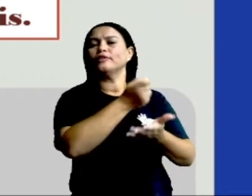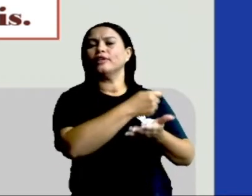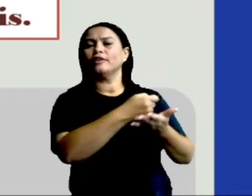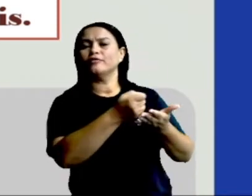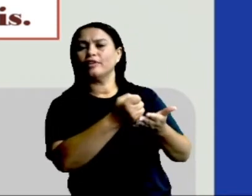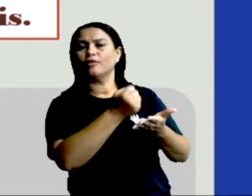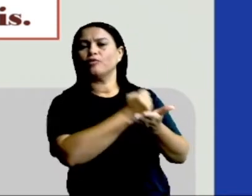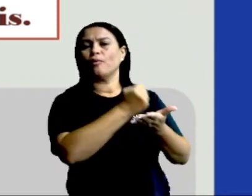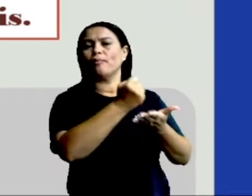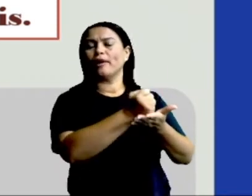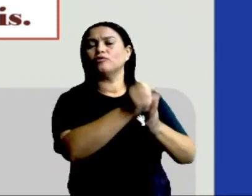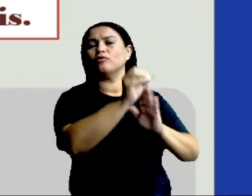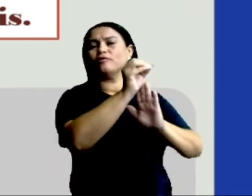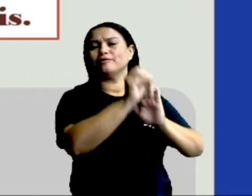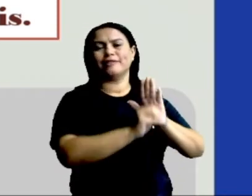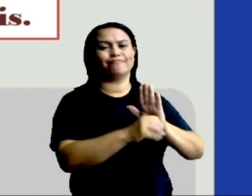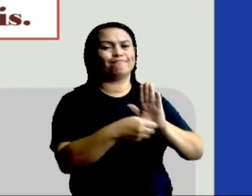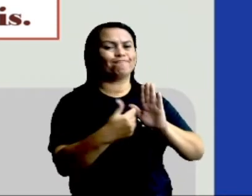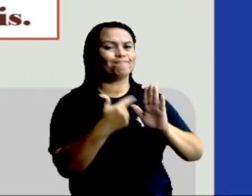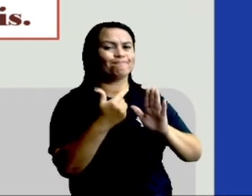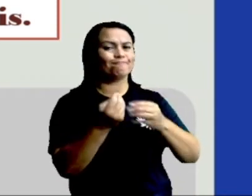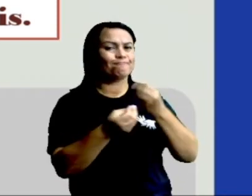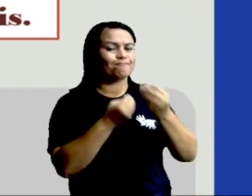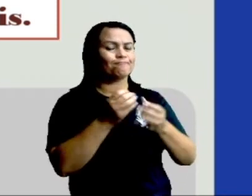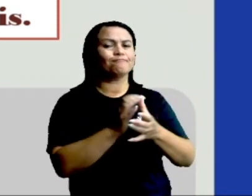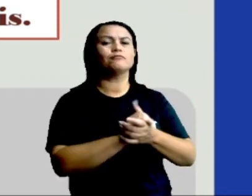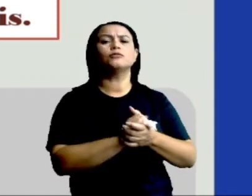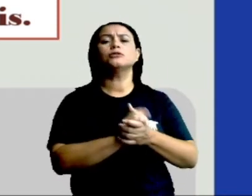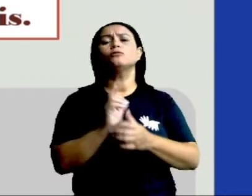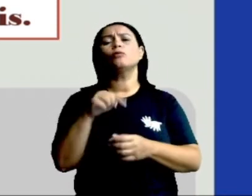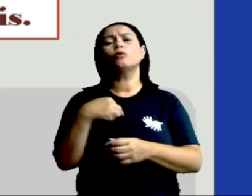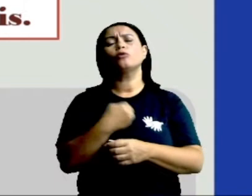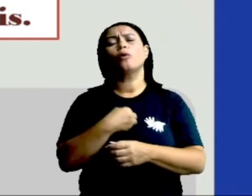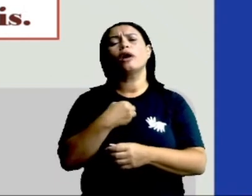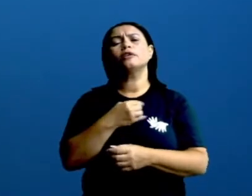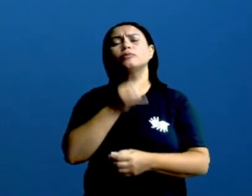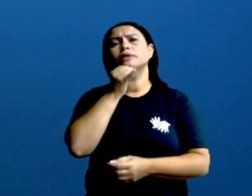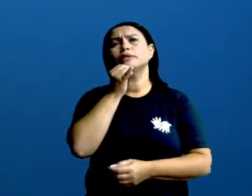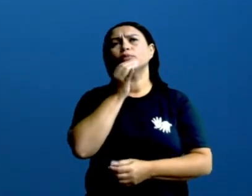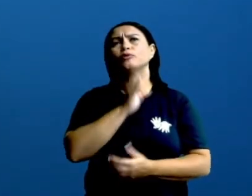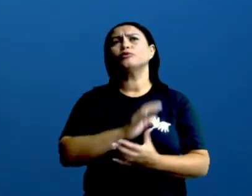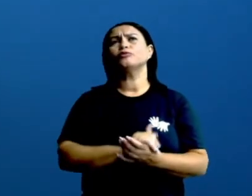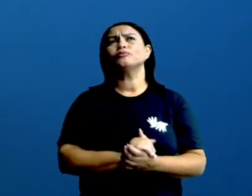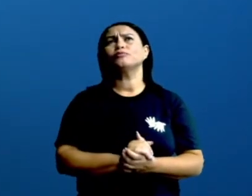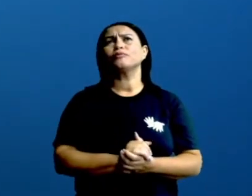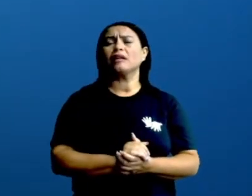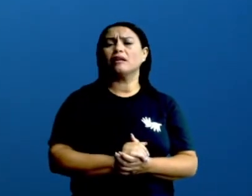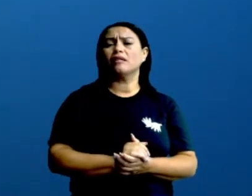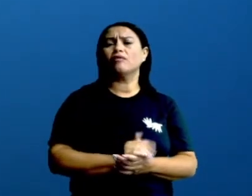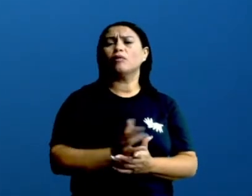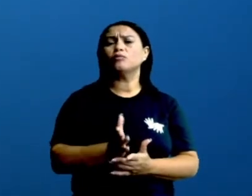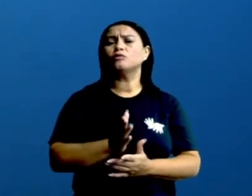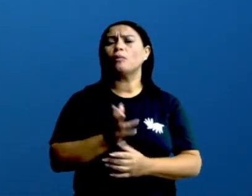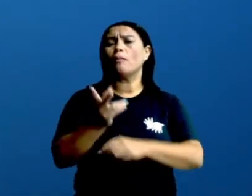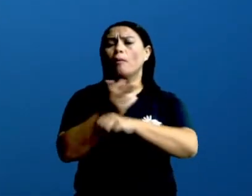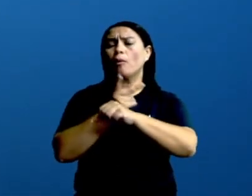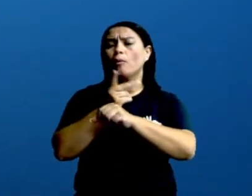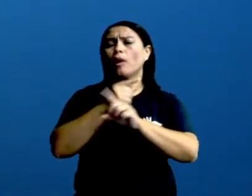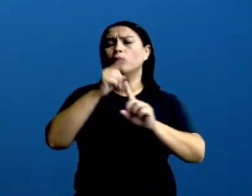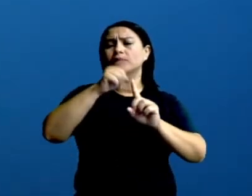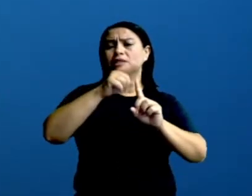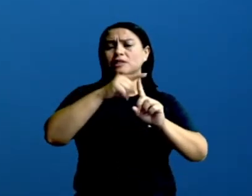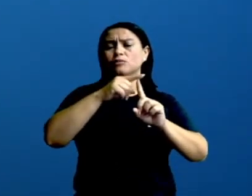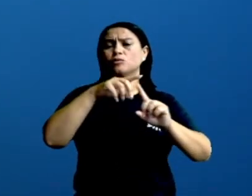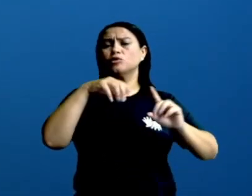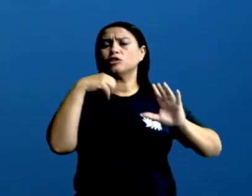nos documentos oficiais. Então, quando a gente vai atrás dos tipos de marcos de memória, tem também